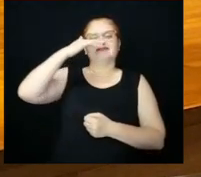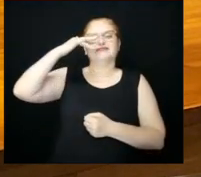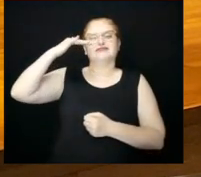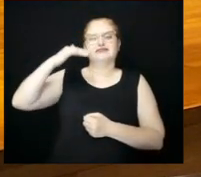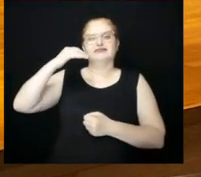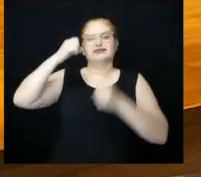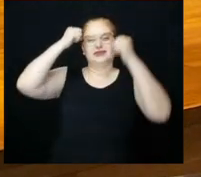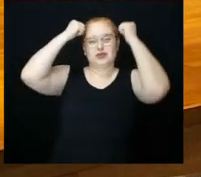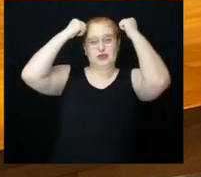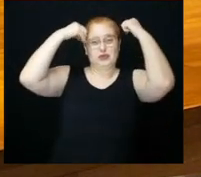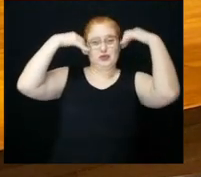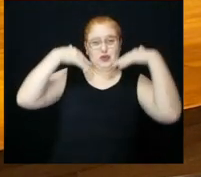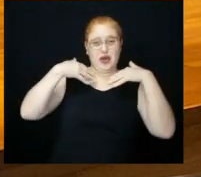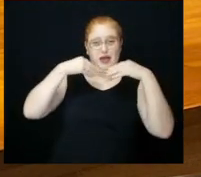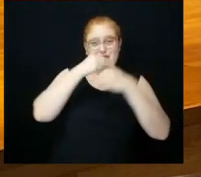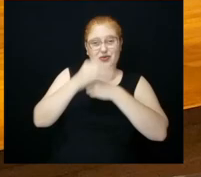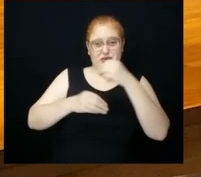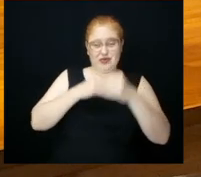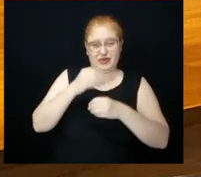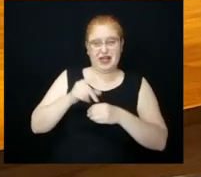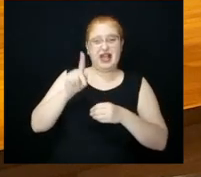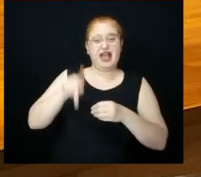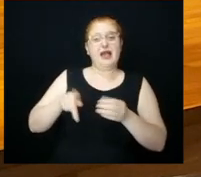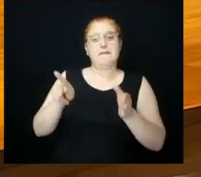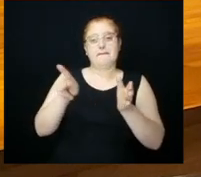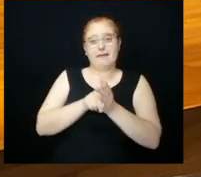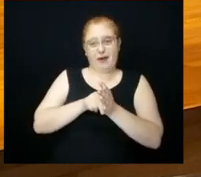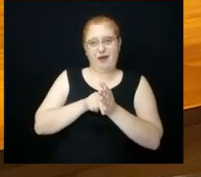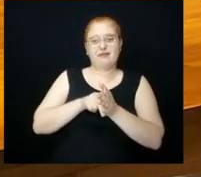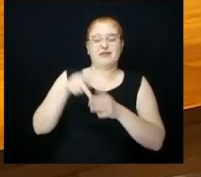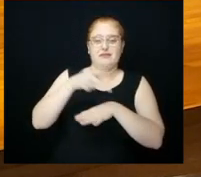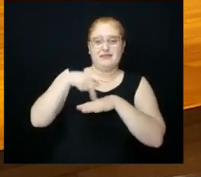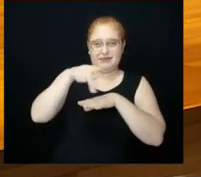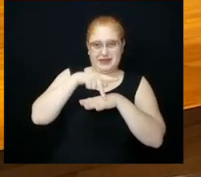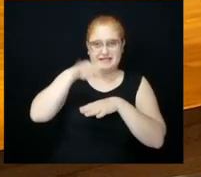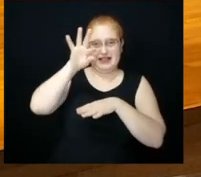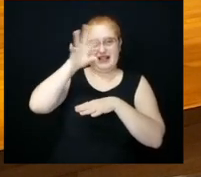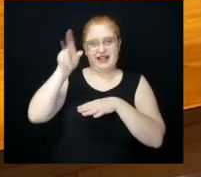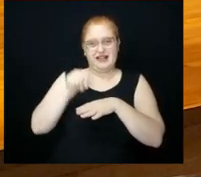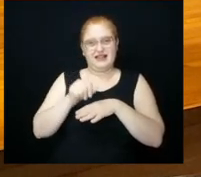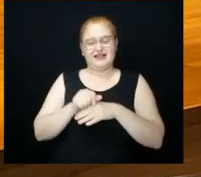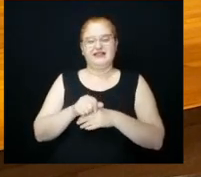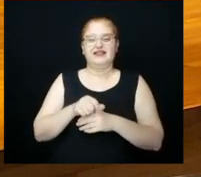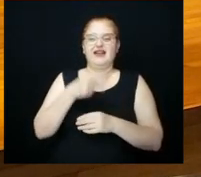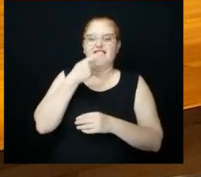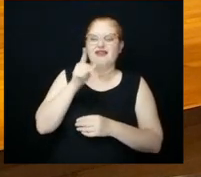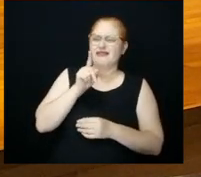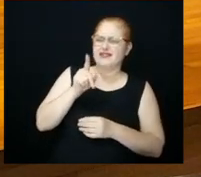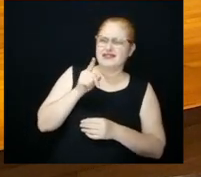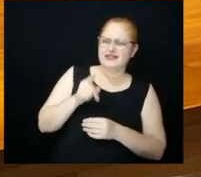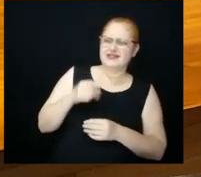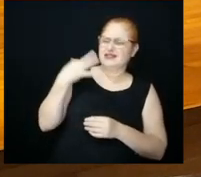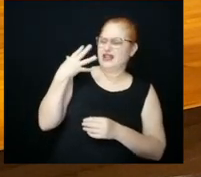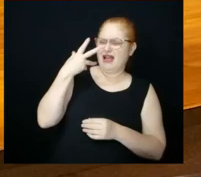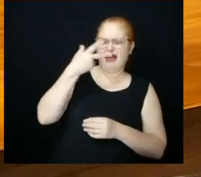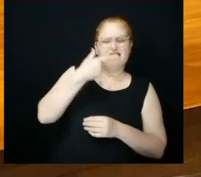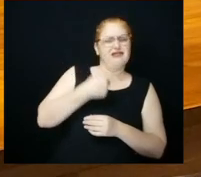e suor. Era o cheiro da Nigéria. Você está deslumbrante, Rani, disse